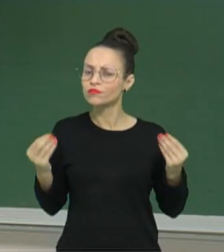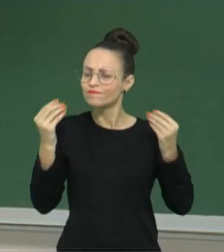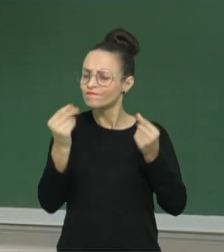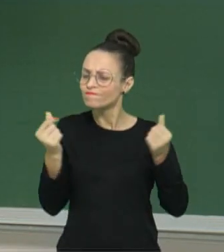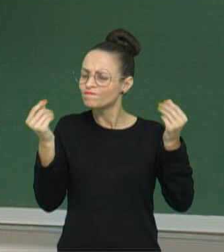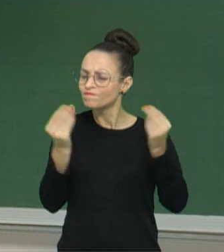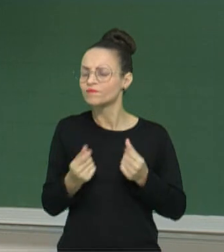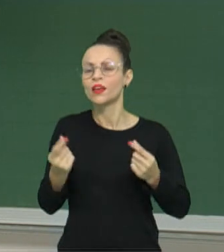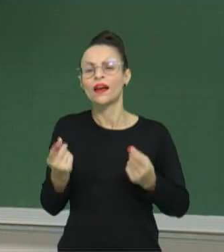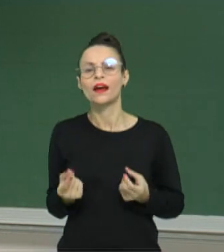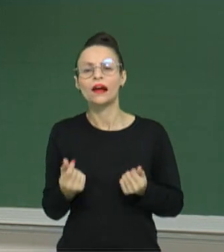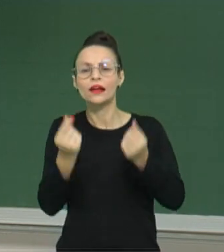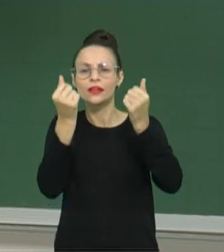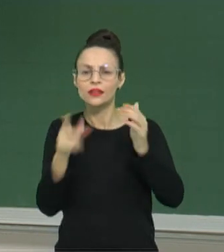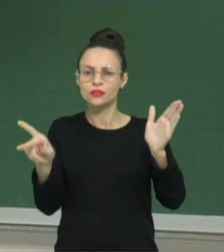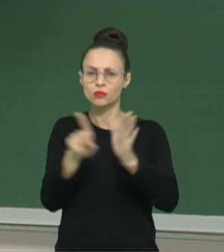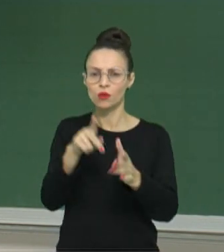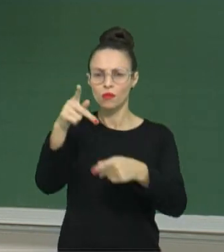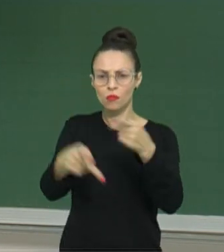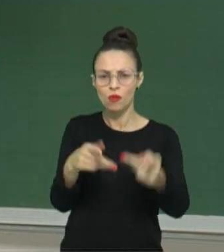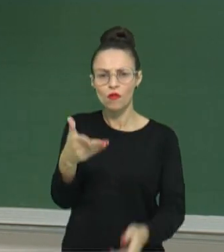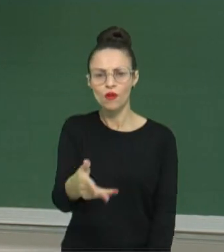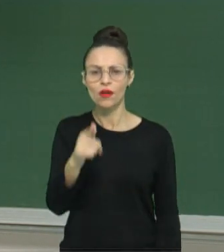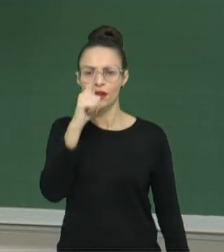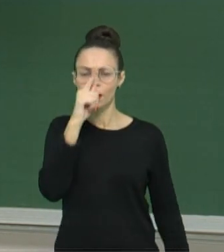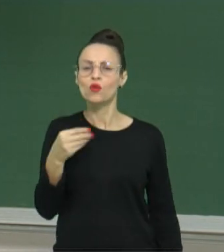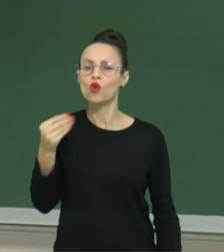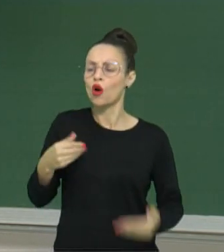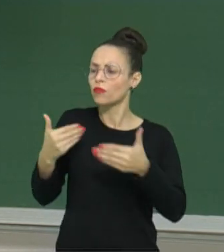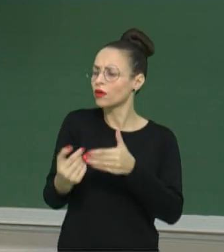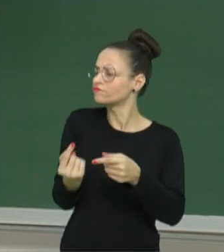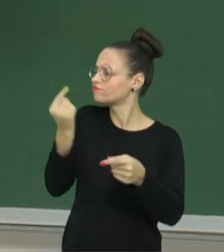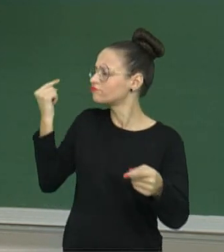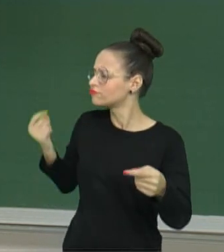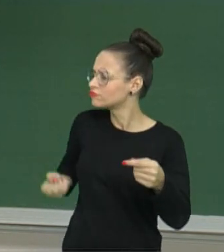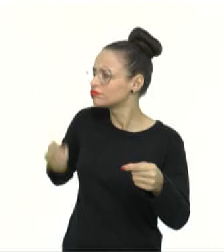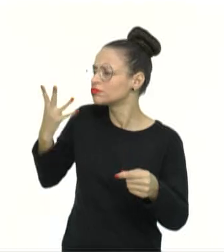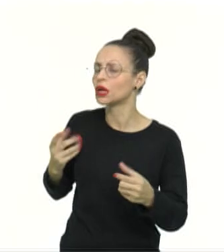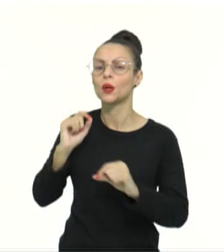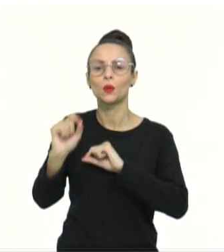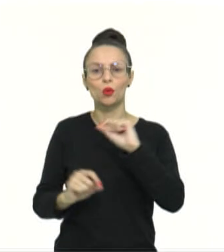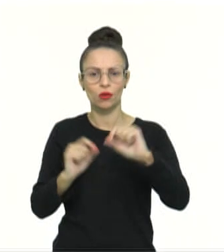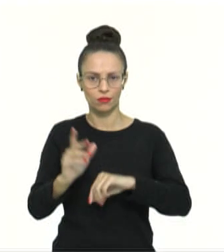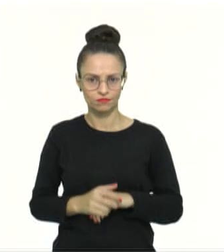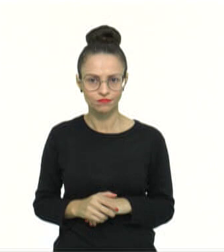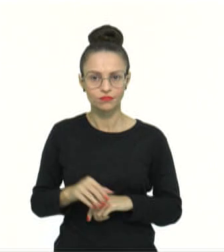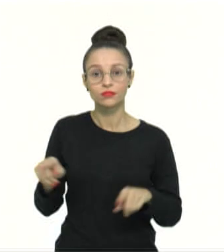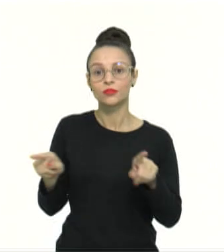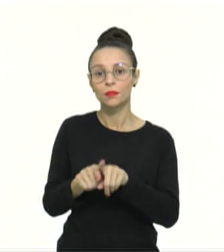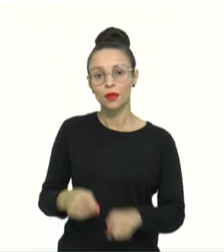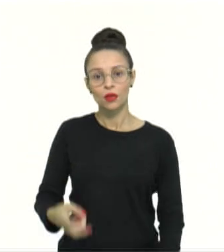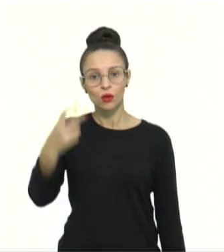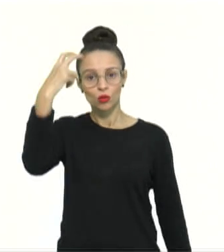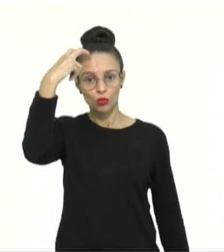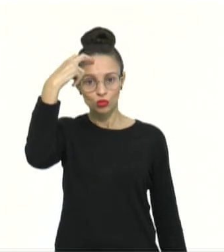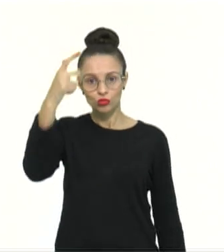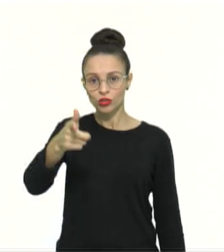riqueza dessa civilização grega? O que a cultura germânica tem a aprender com a